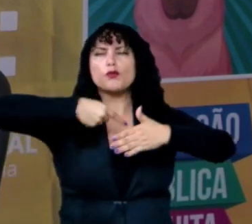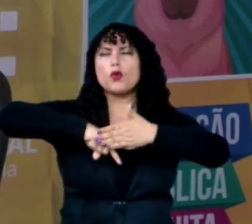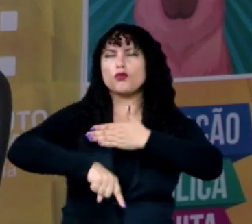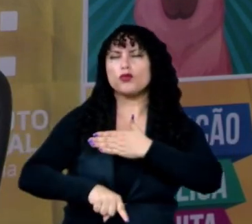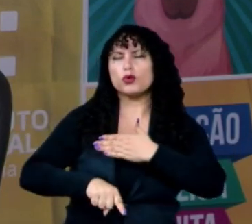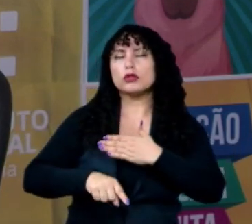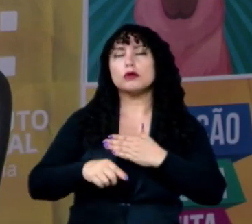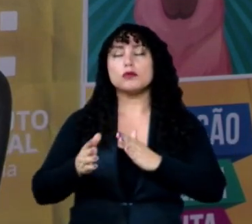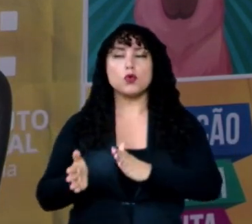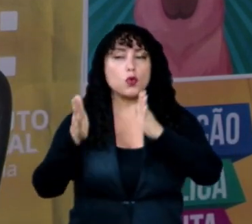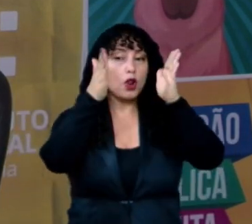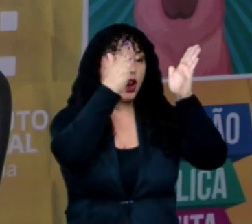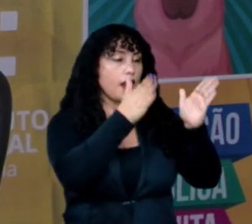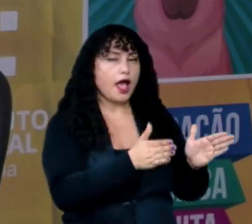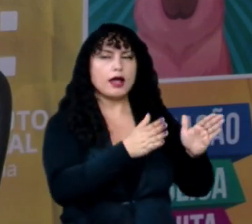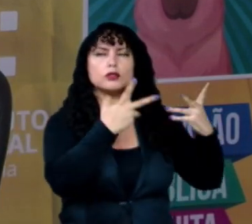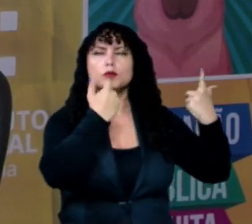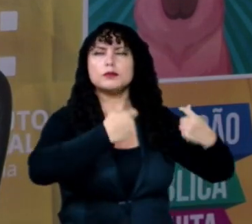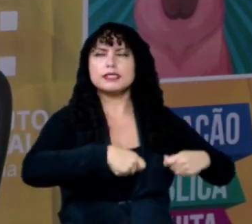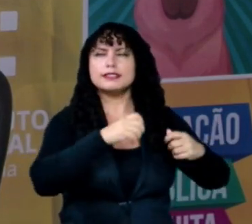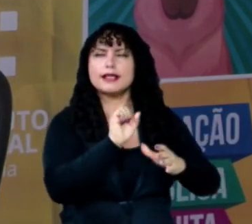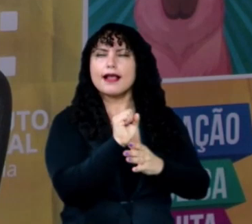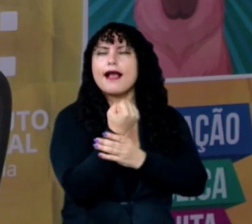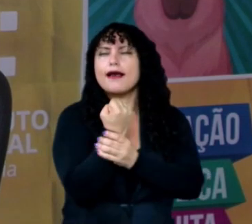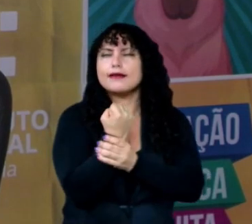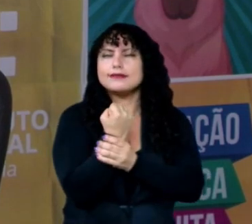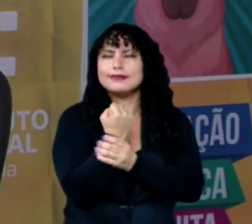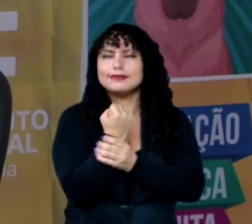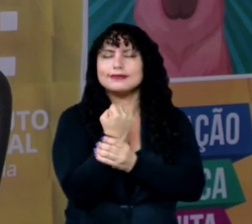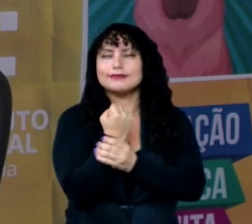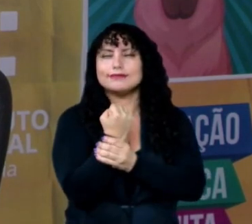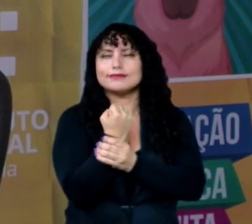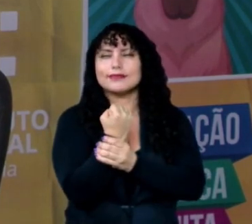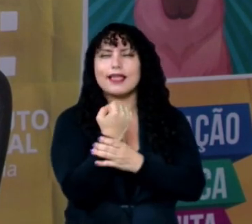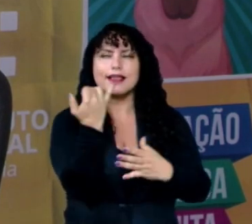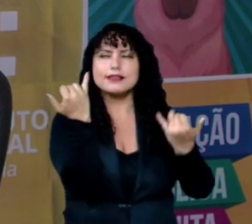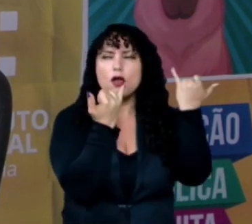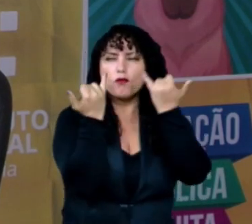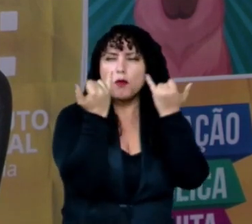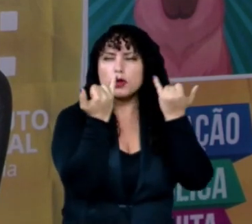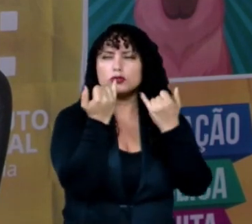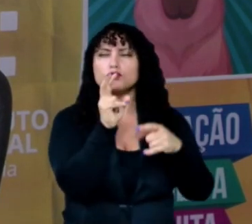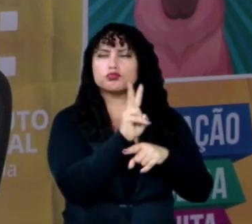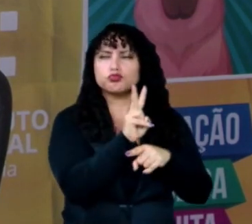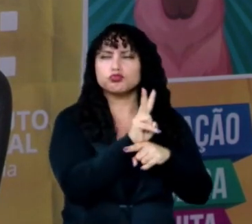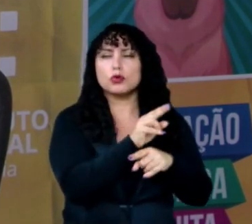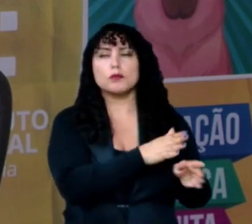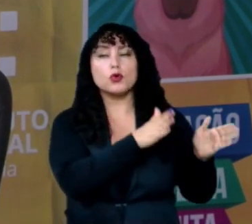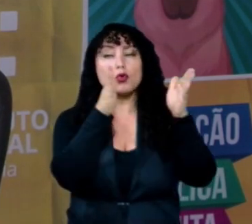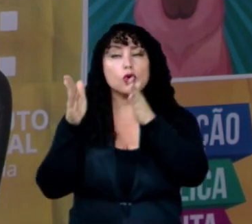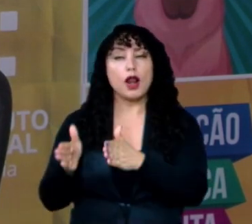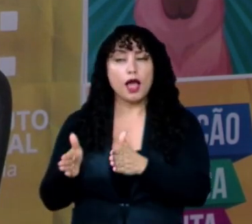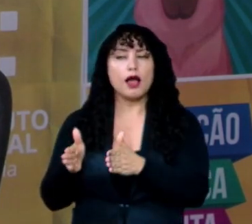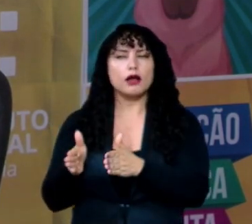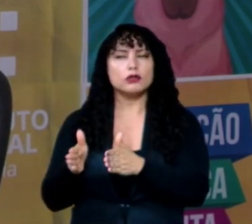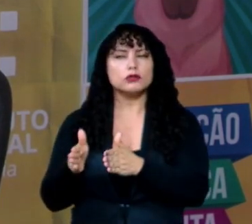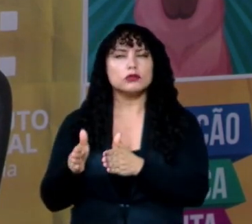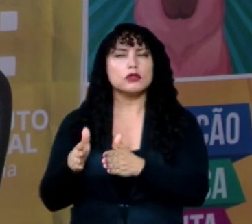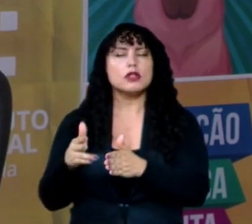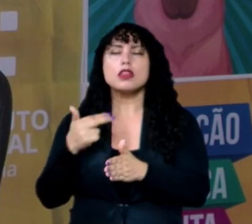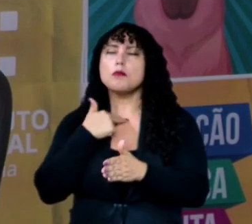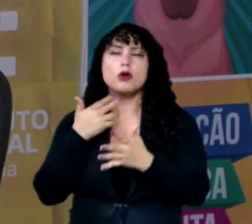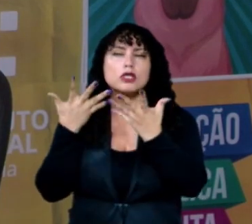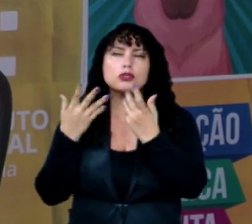porque se, por um lado, a gente precisa garantir que essas informações sejam protegidas, por outro, a gente não pode